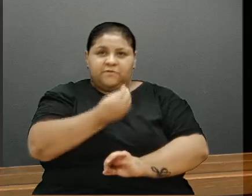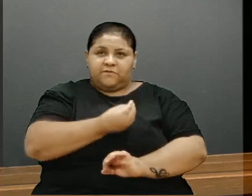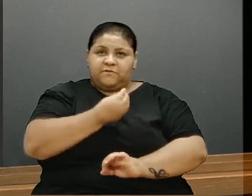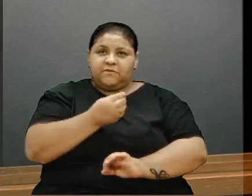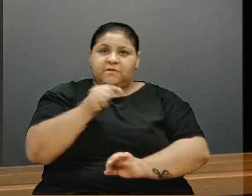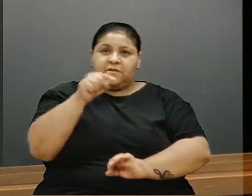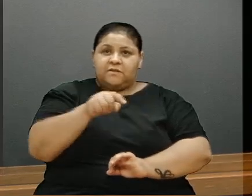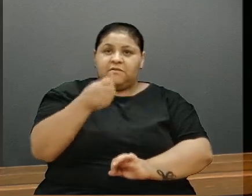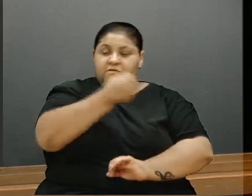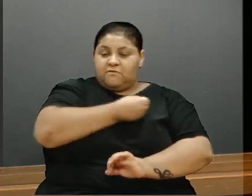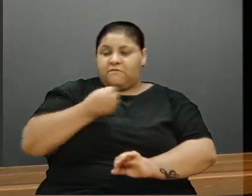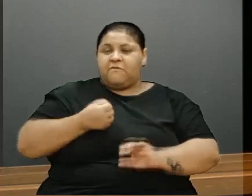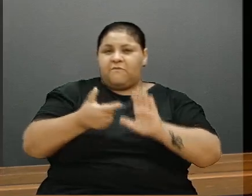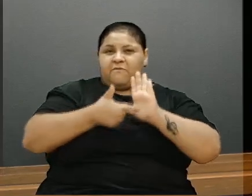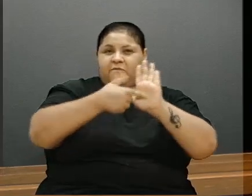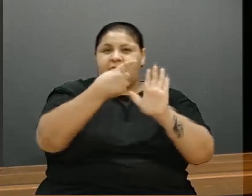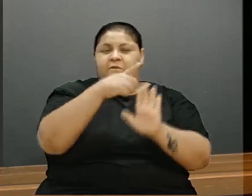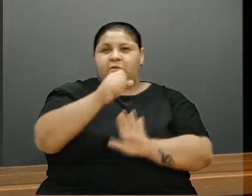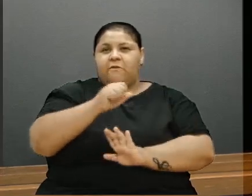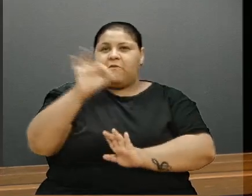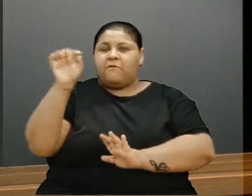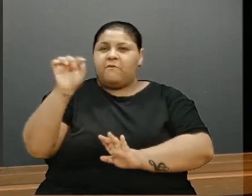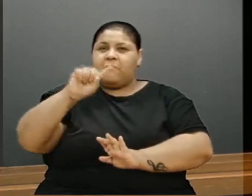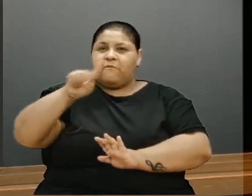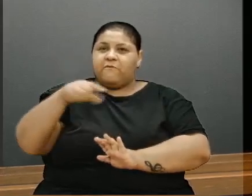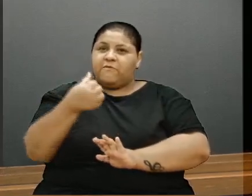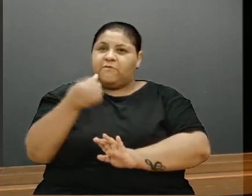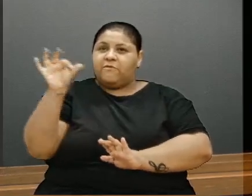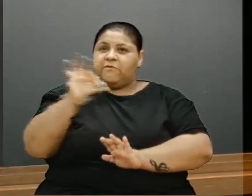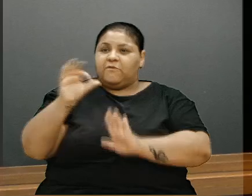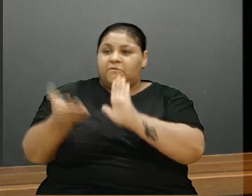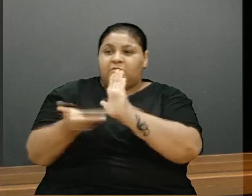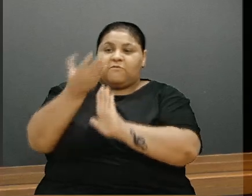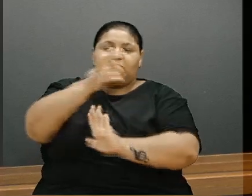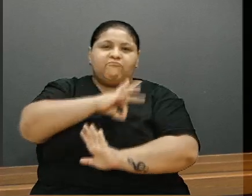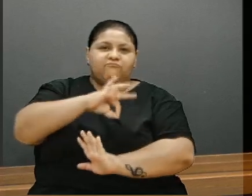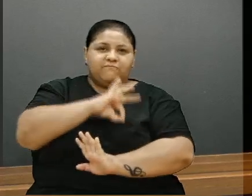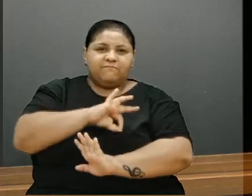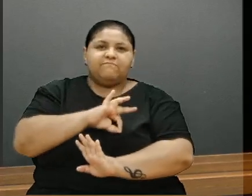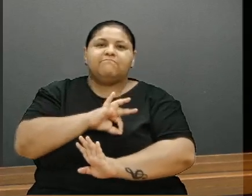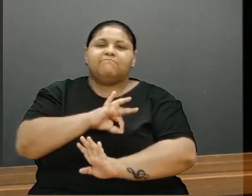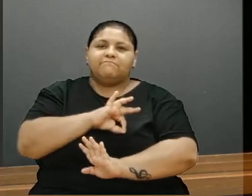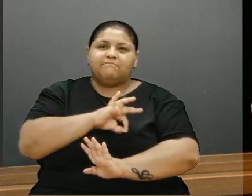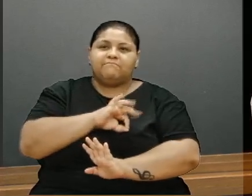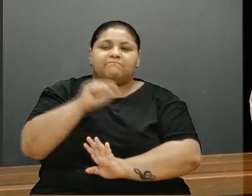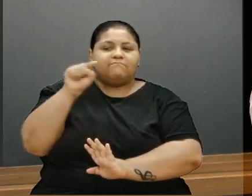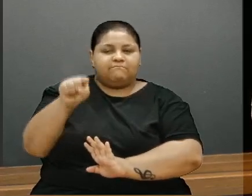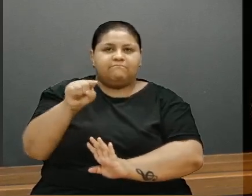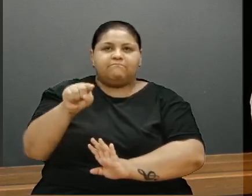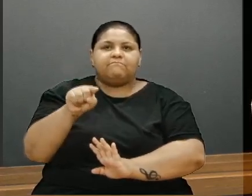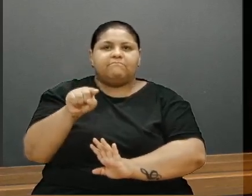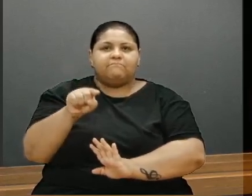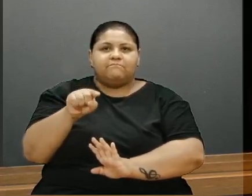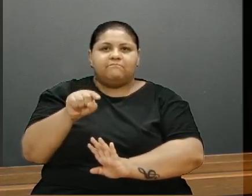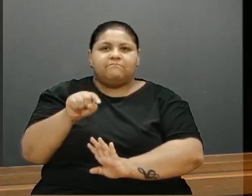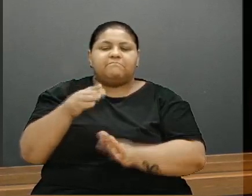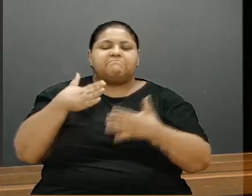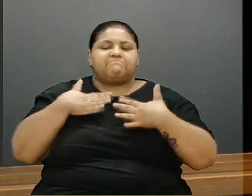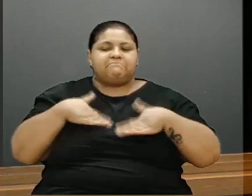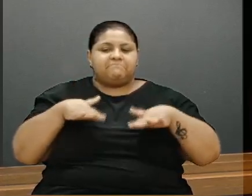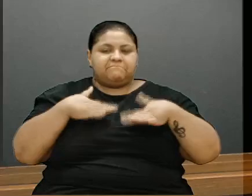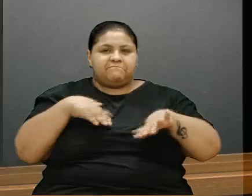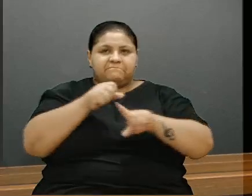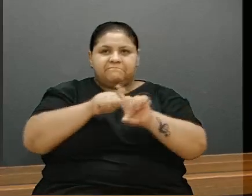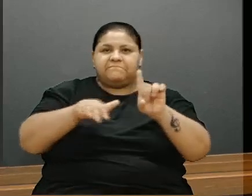esses índices apontando em 18,6% no aumento do salário médio, são índices que com certeza confortam toda a